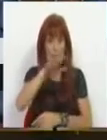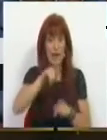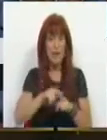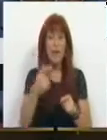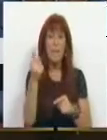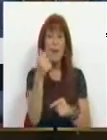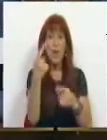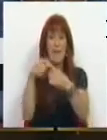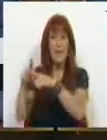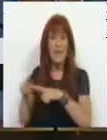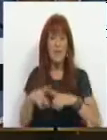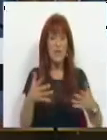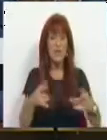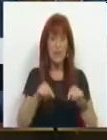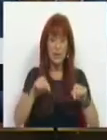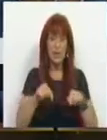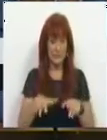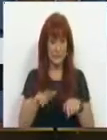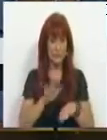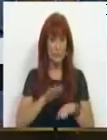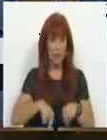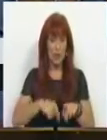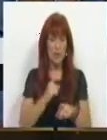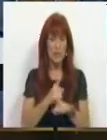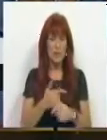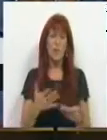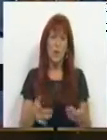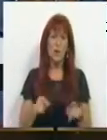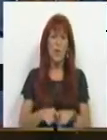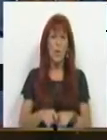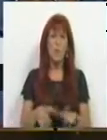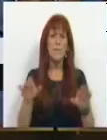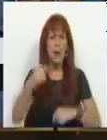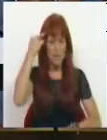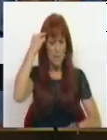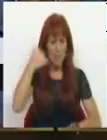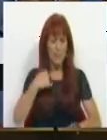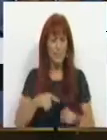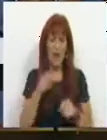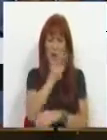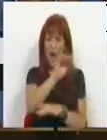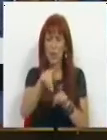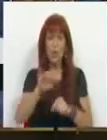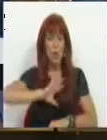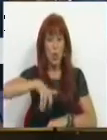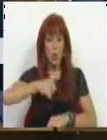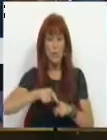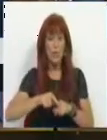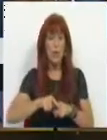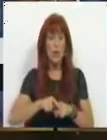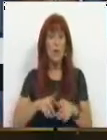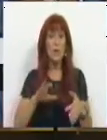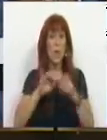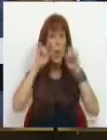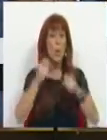e da biodiversidade. Nestas circunstâncias, não podemos deixar de ter ainda presente que a alimentação mundial é